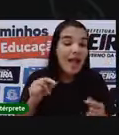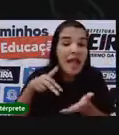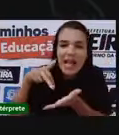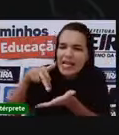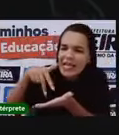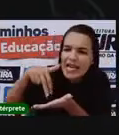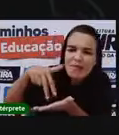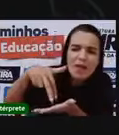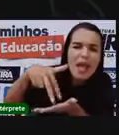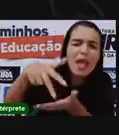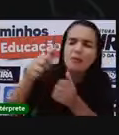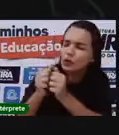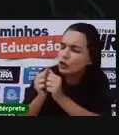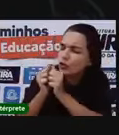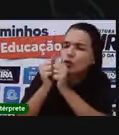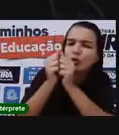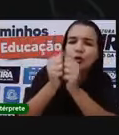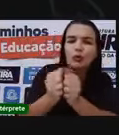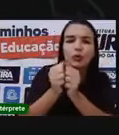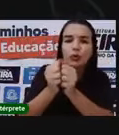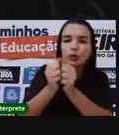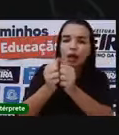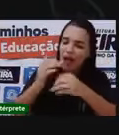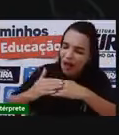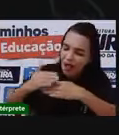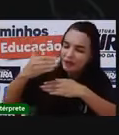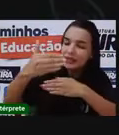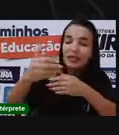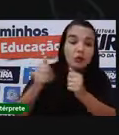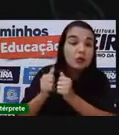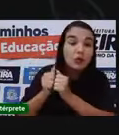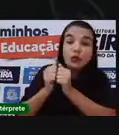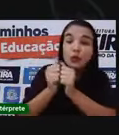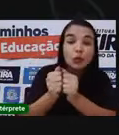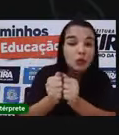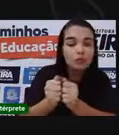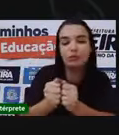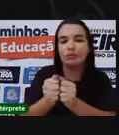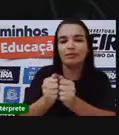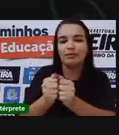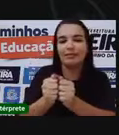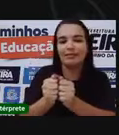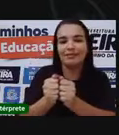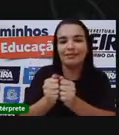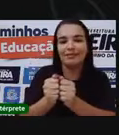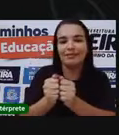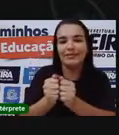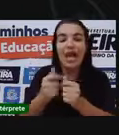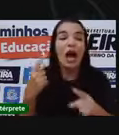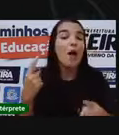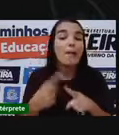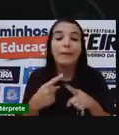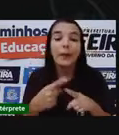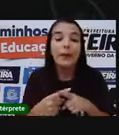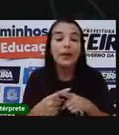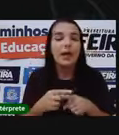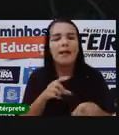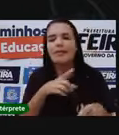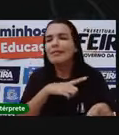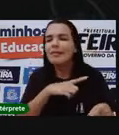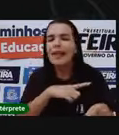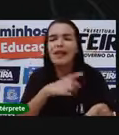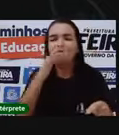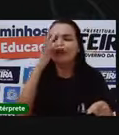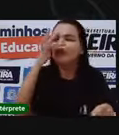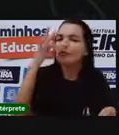todos nós e todas nós, juntos, não é? Juntas, para que a gente tenha dias melhores, para